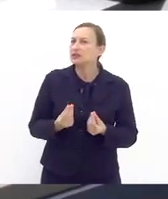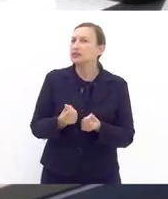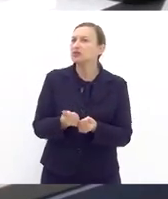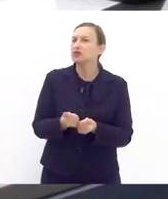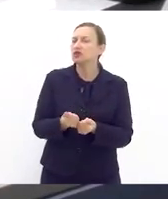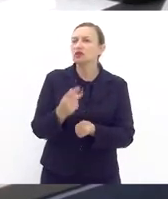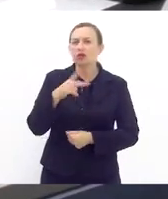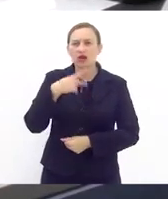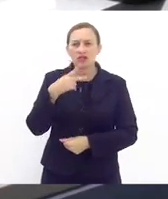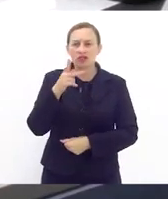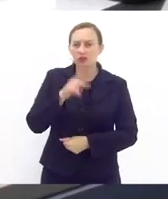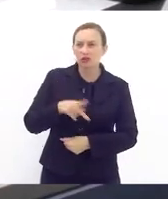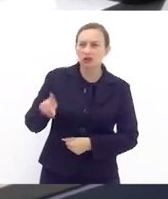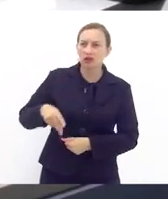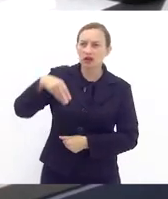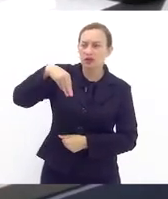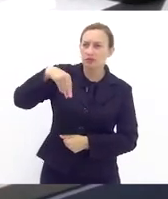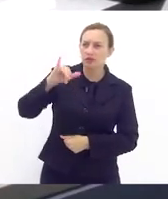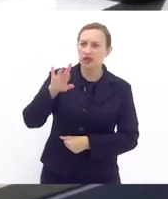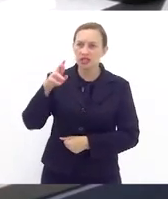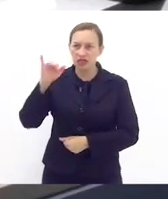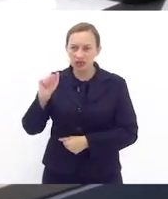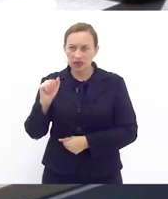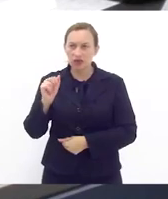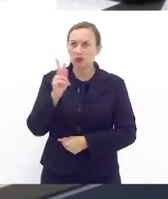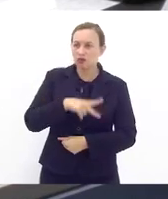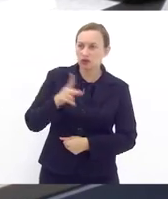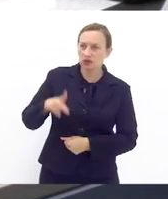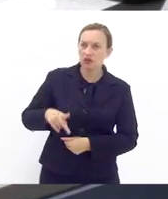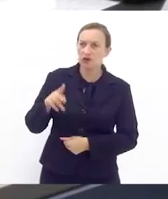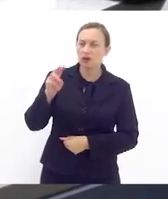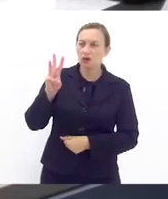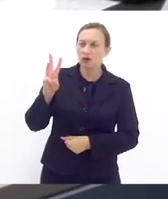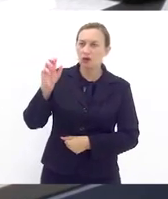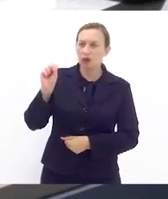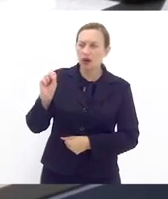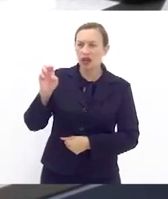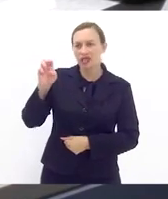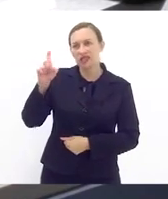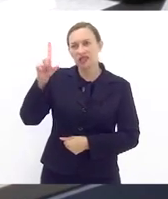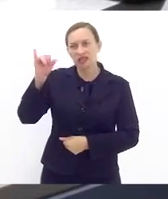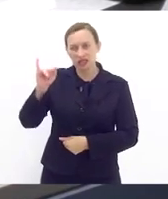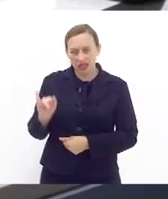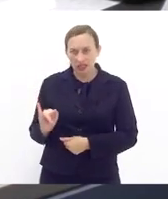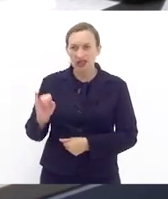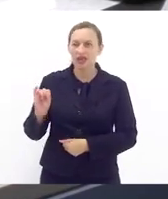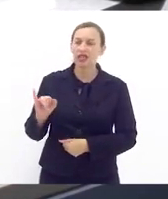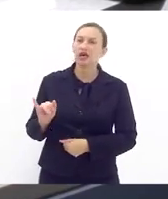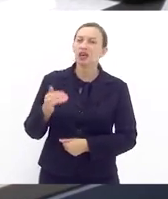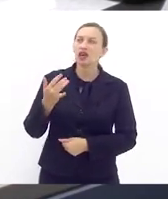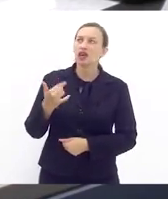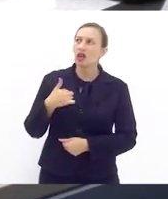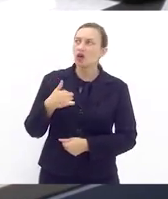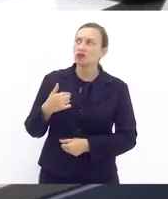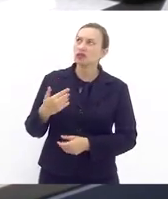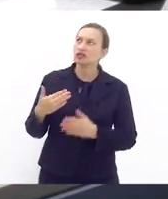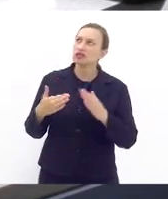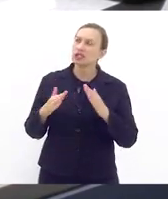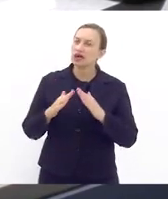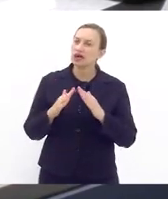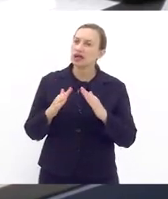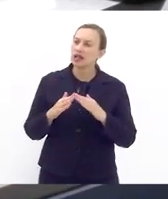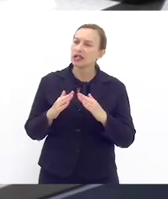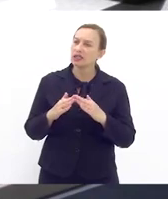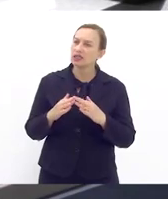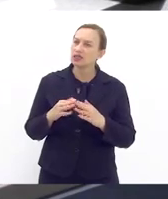com a fala da professora amiga e com a fala do Professor Wesley né acho que a gente eu tô nessa casa no meu terceiro